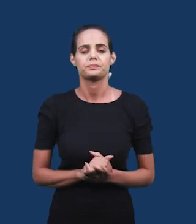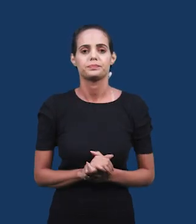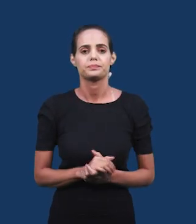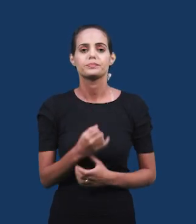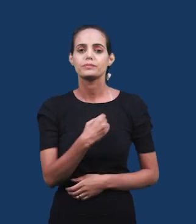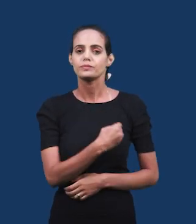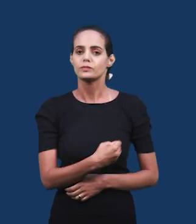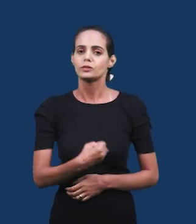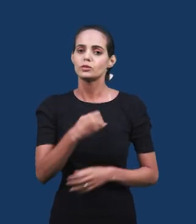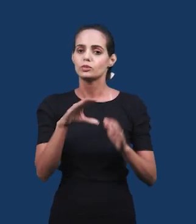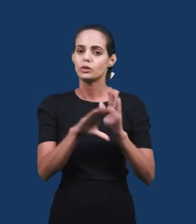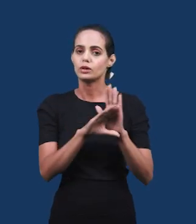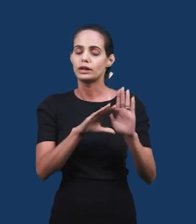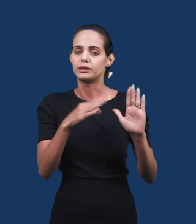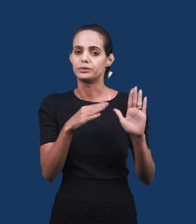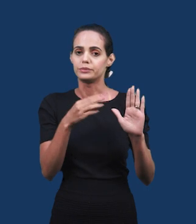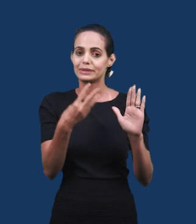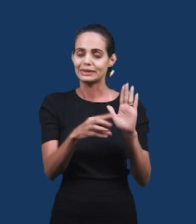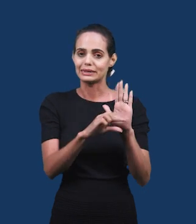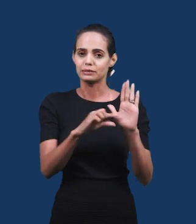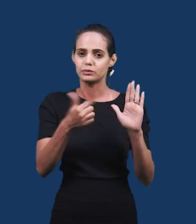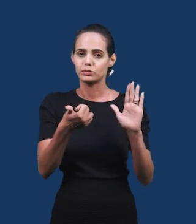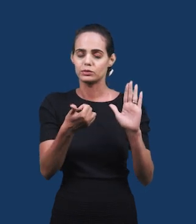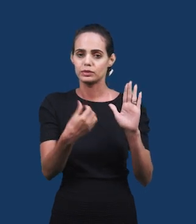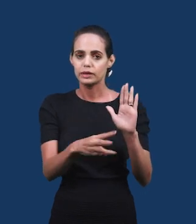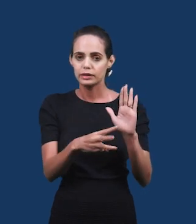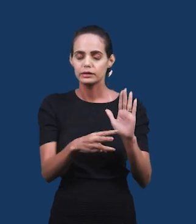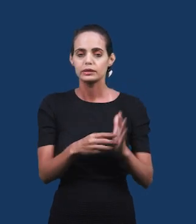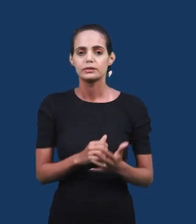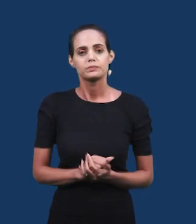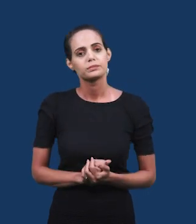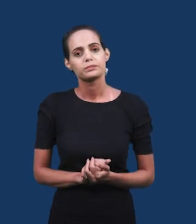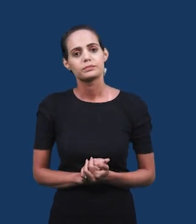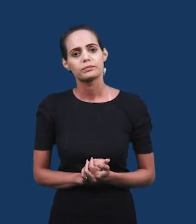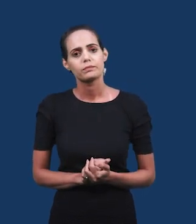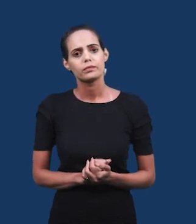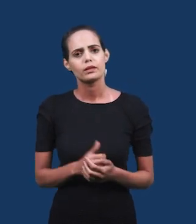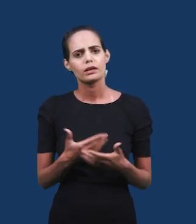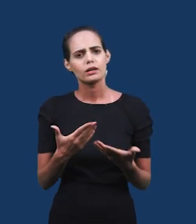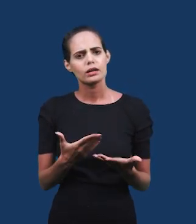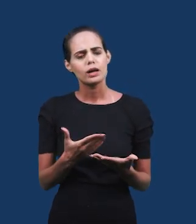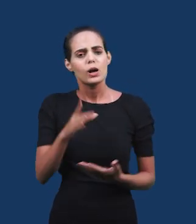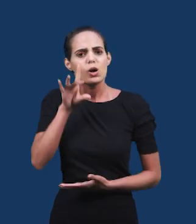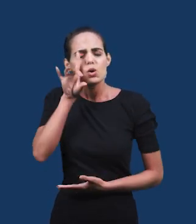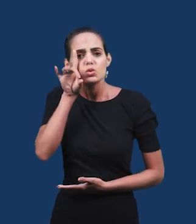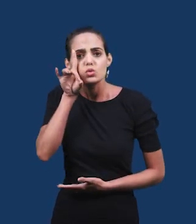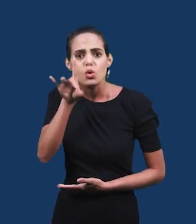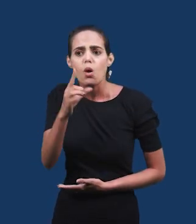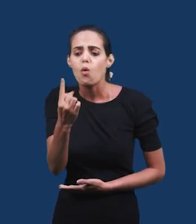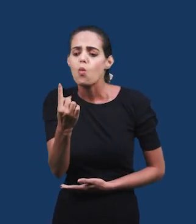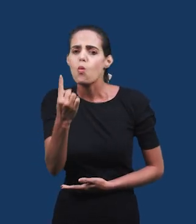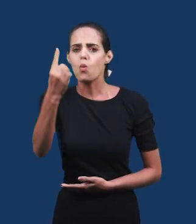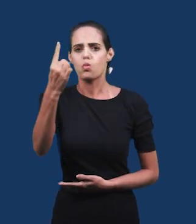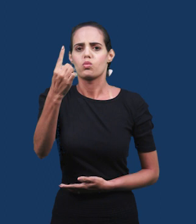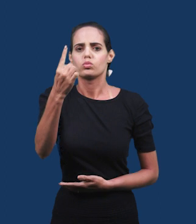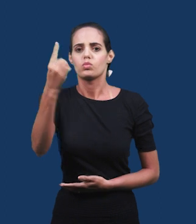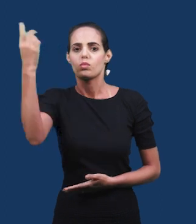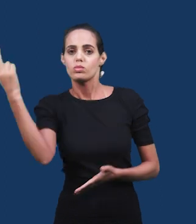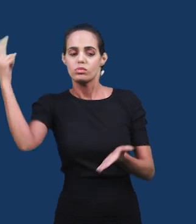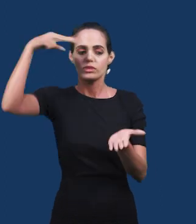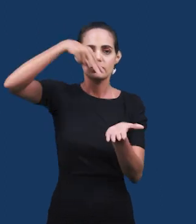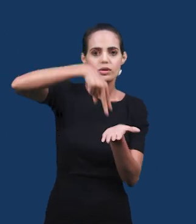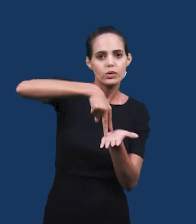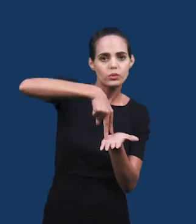João 3,13 diz assim: ora, ninguém subiu ao céu, senão o que desceu do céu, o Filho do Homem que está